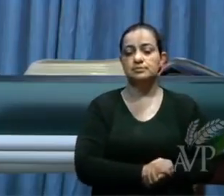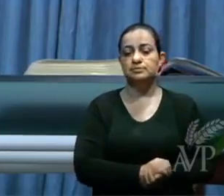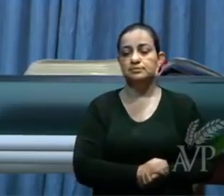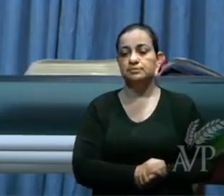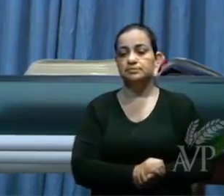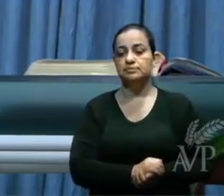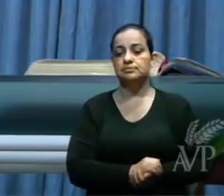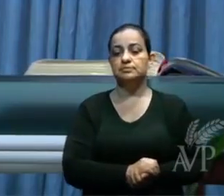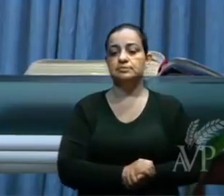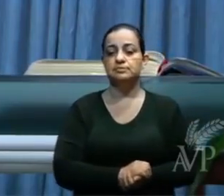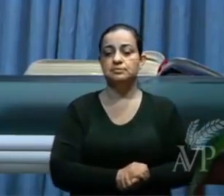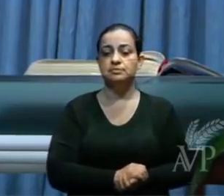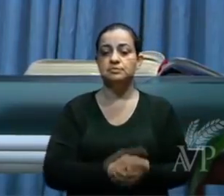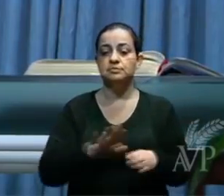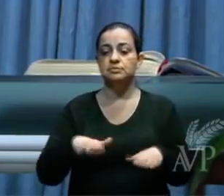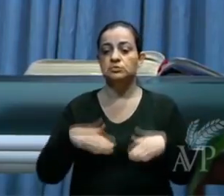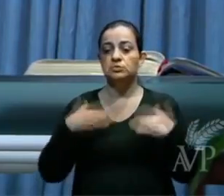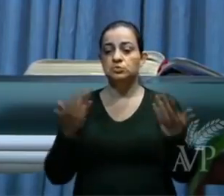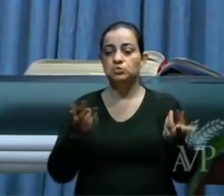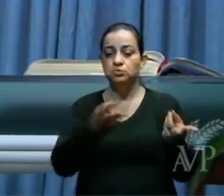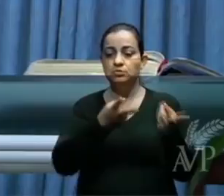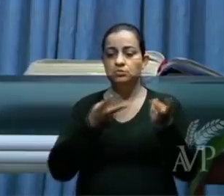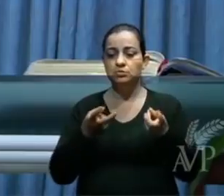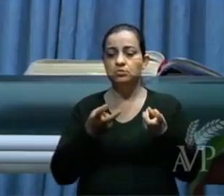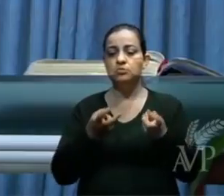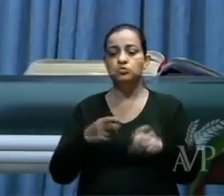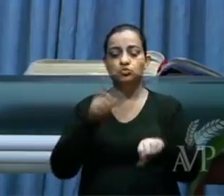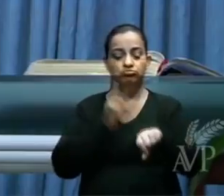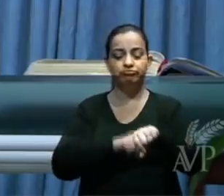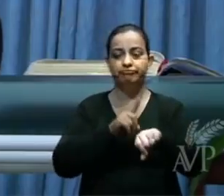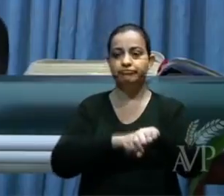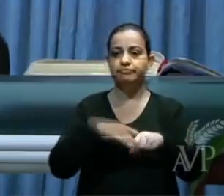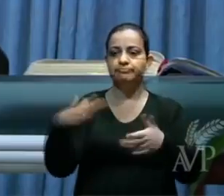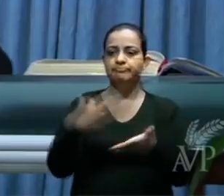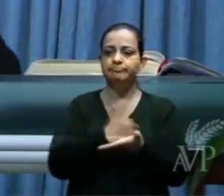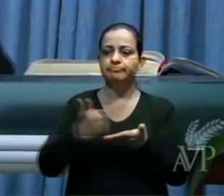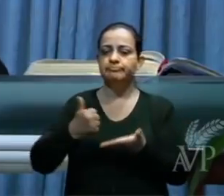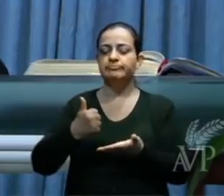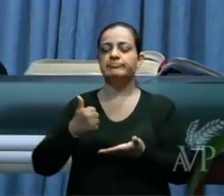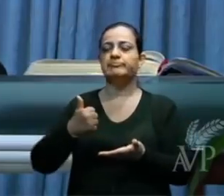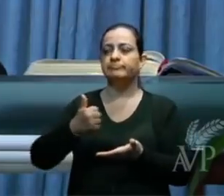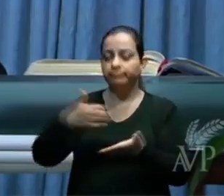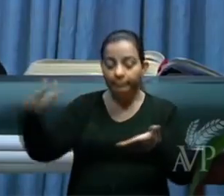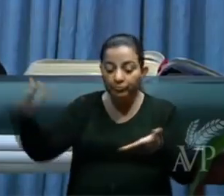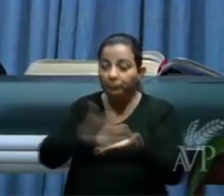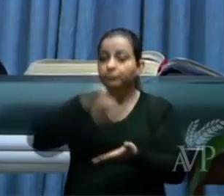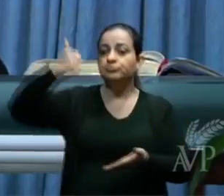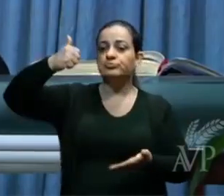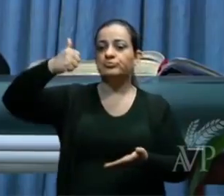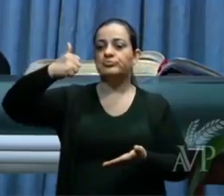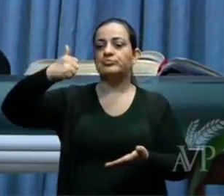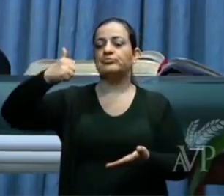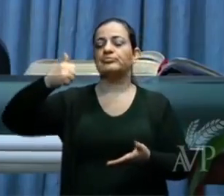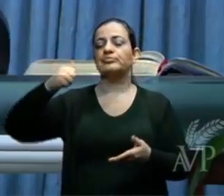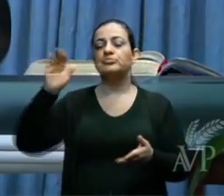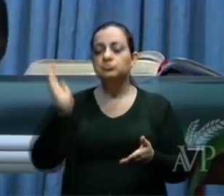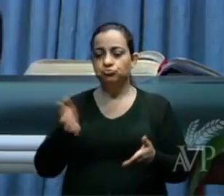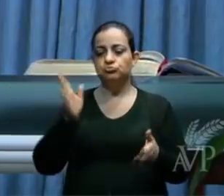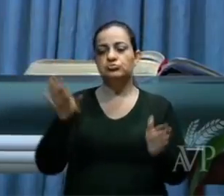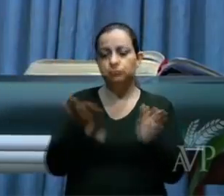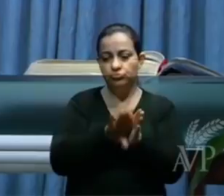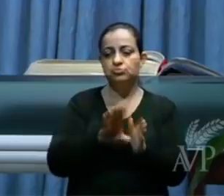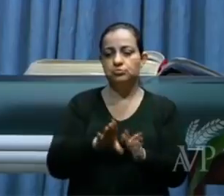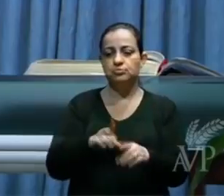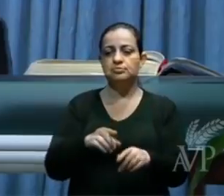então nós vemos que o tempo da promessa o tempo do rapto chegou em mãos podemos